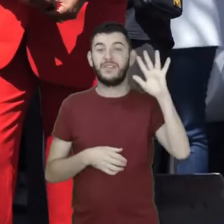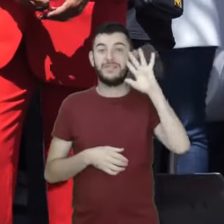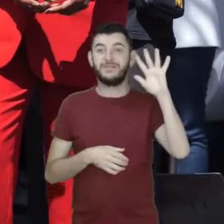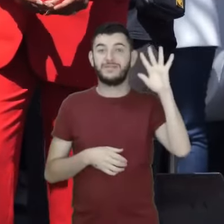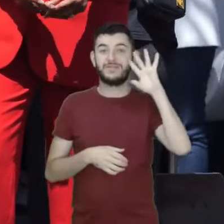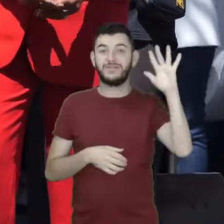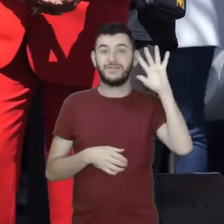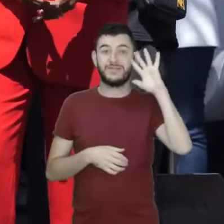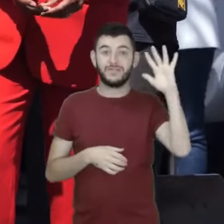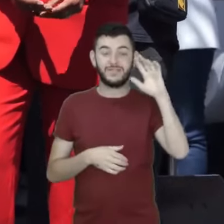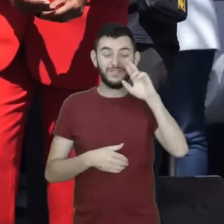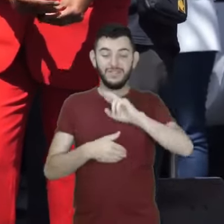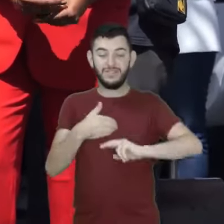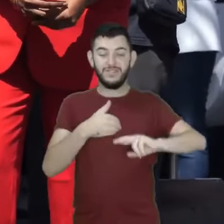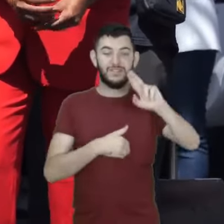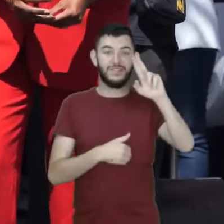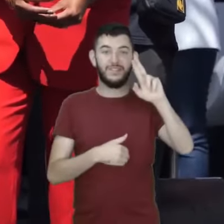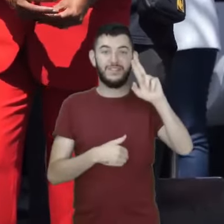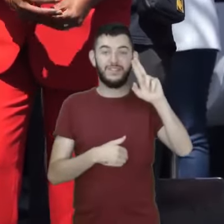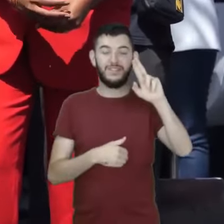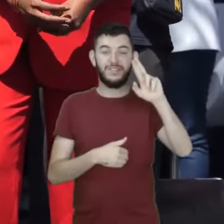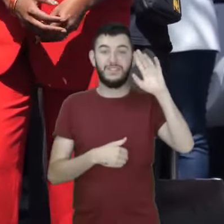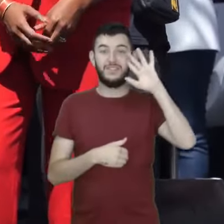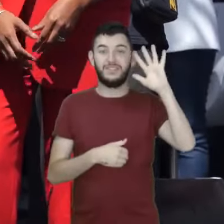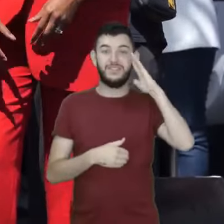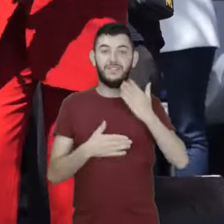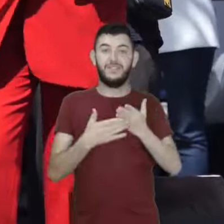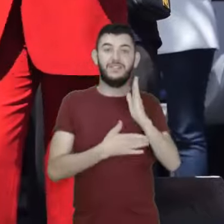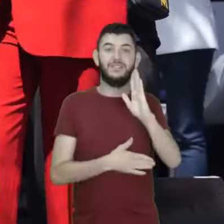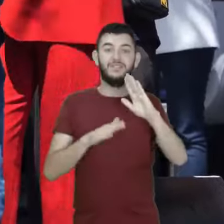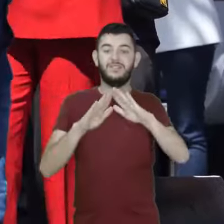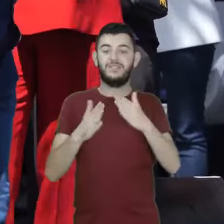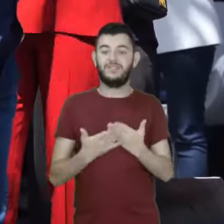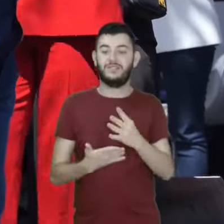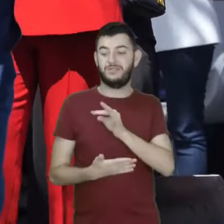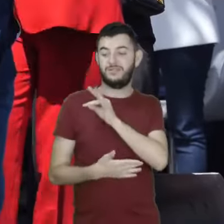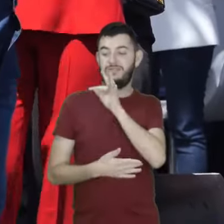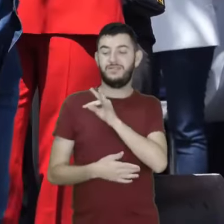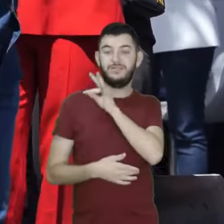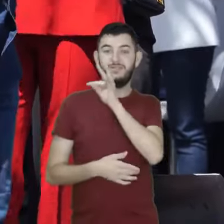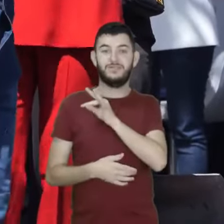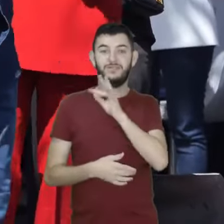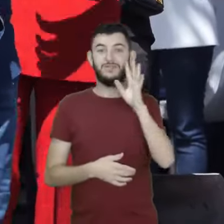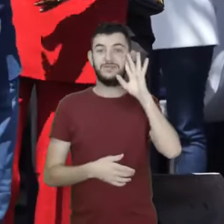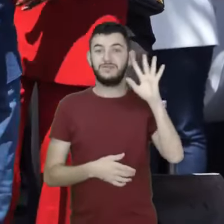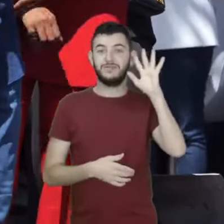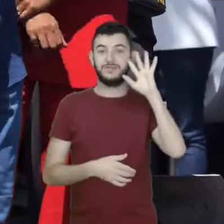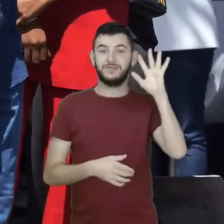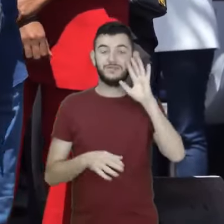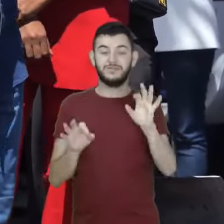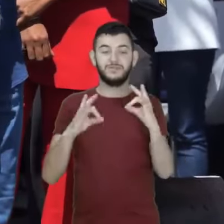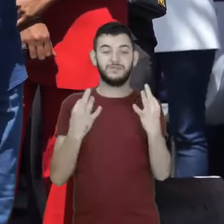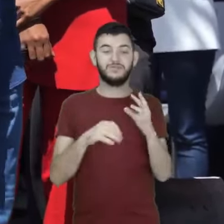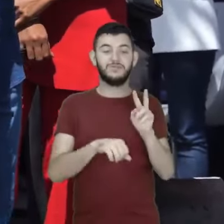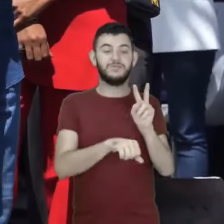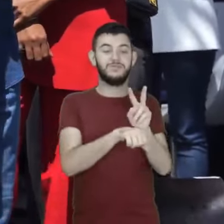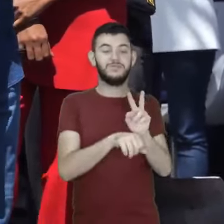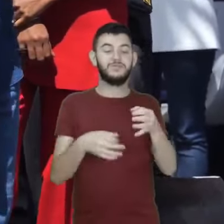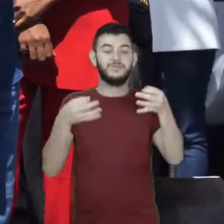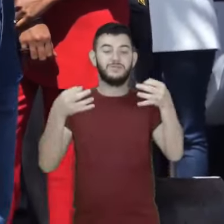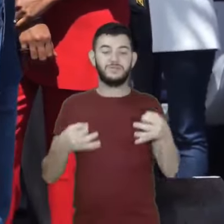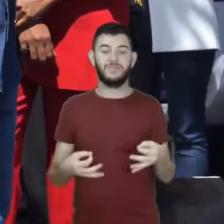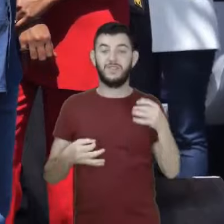escola técnica, o direito de sonhar em poder cuidar da sua família dignamente, que é o sonho de todos nós. Nós